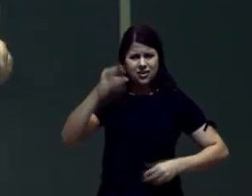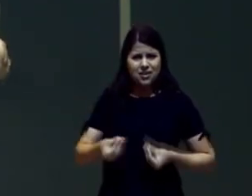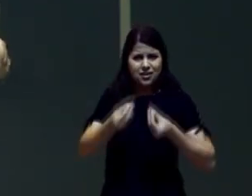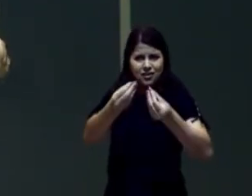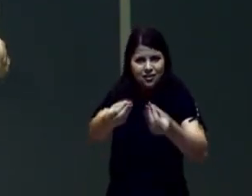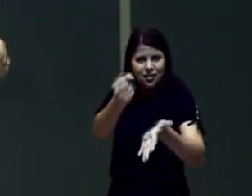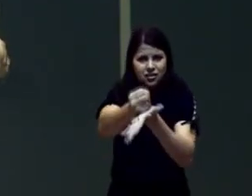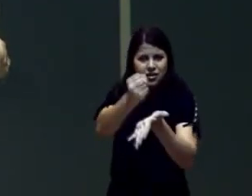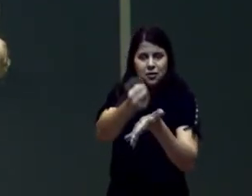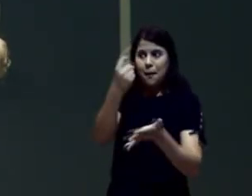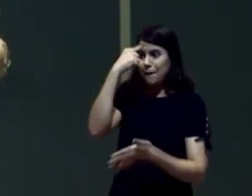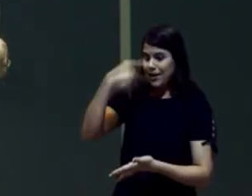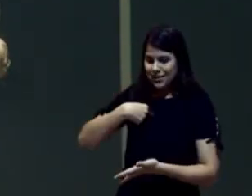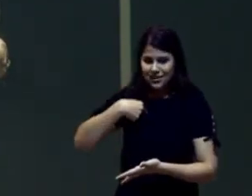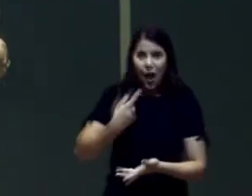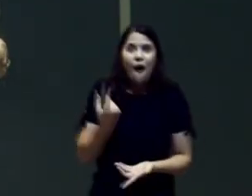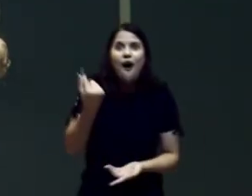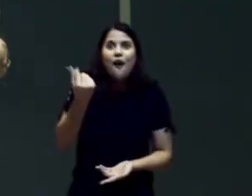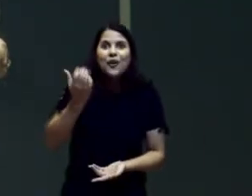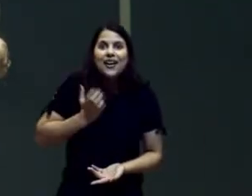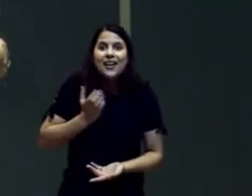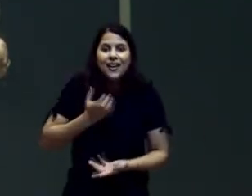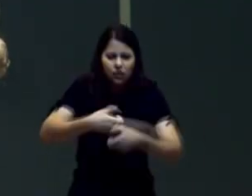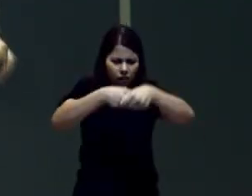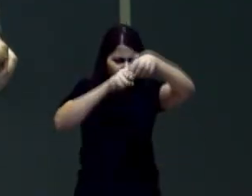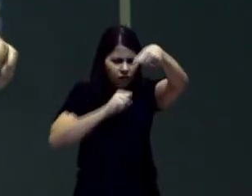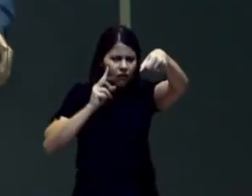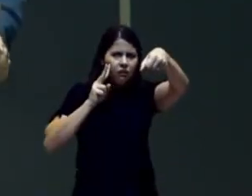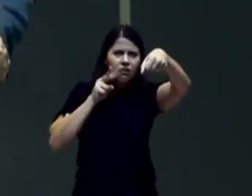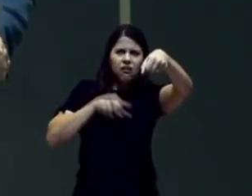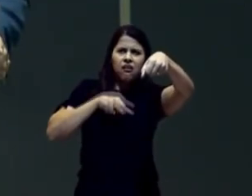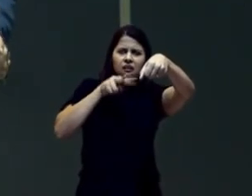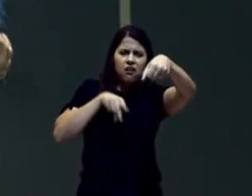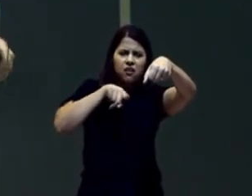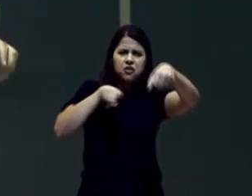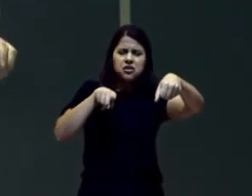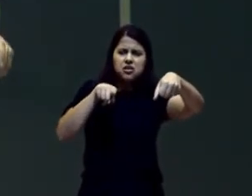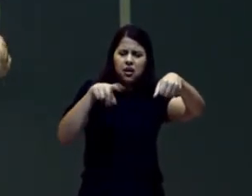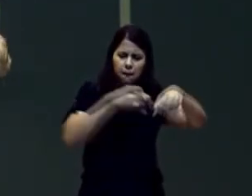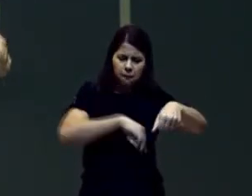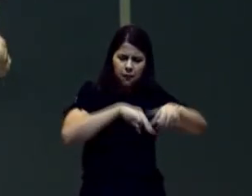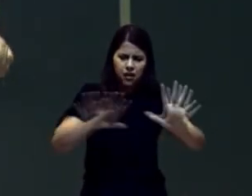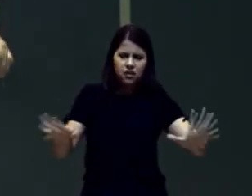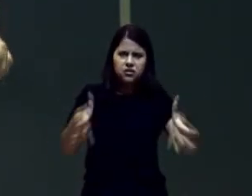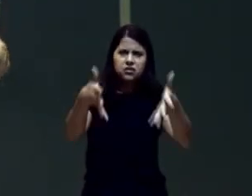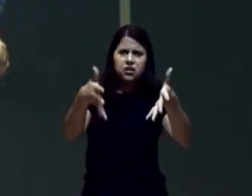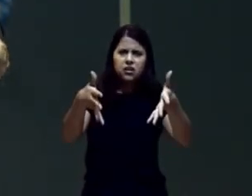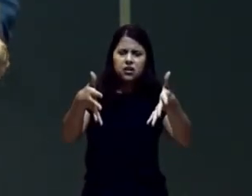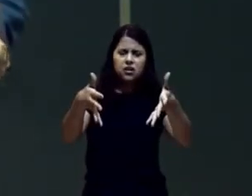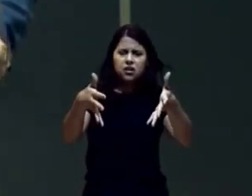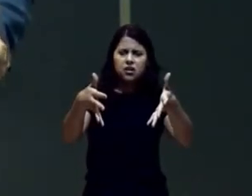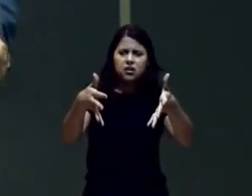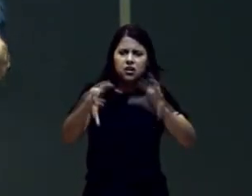ficar rico do dia para a noite? E de repente você abre esse testamento e o testamento é o seguinte: faça missões e se dispõe a sofrer por